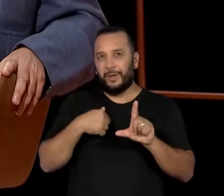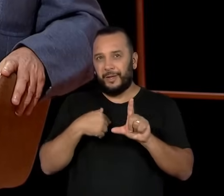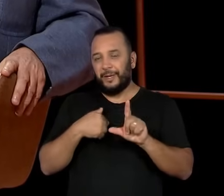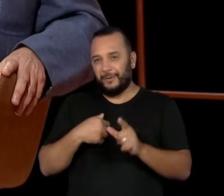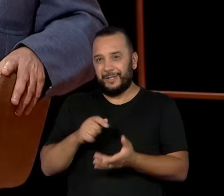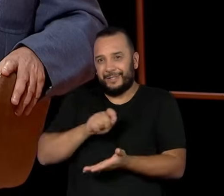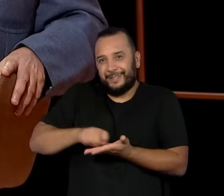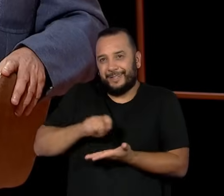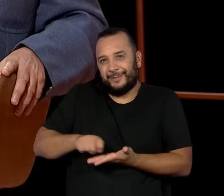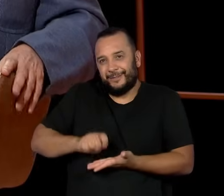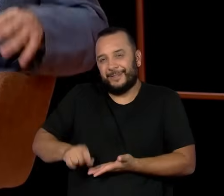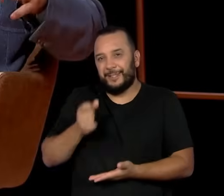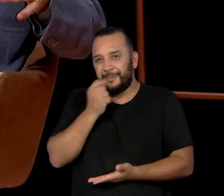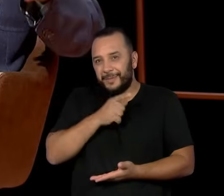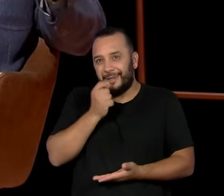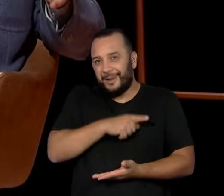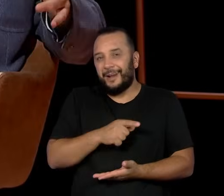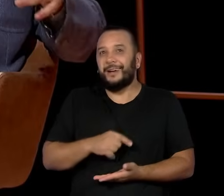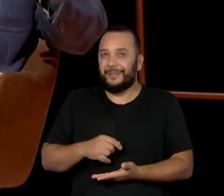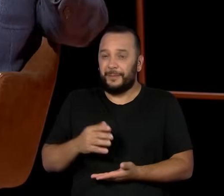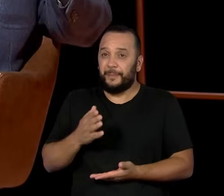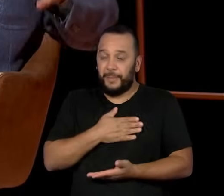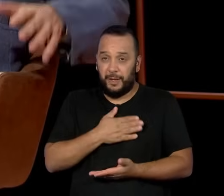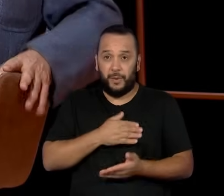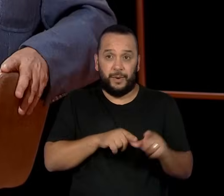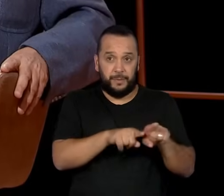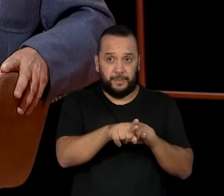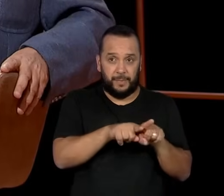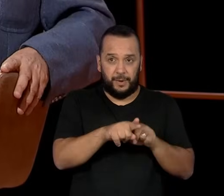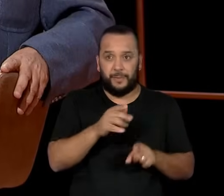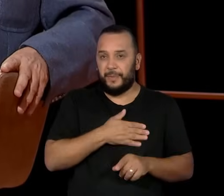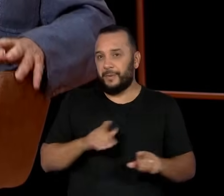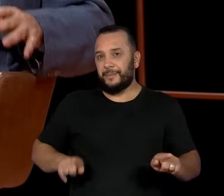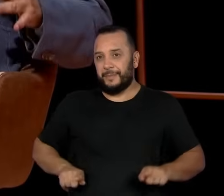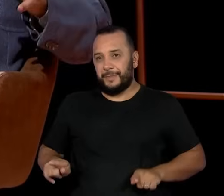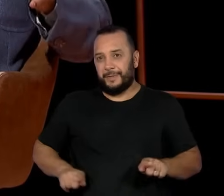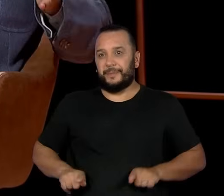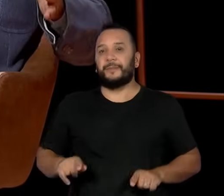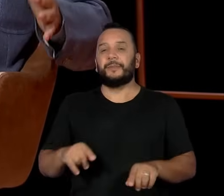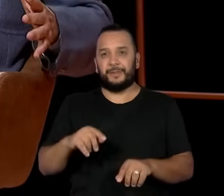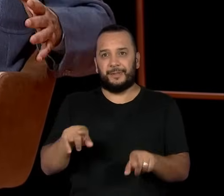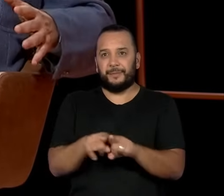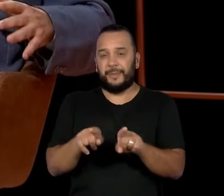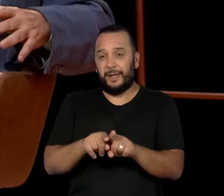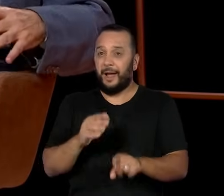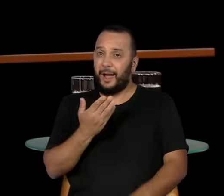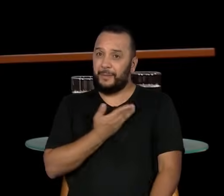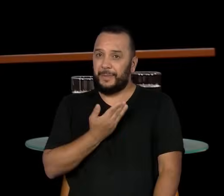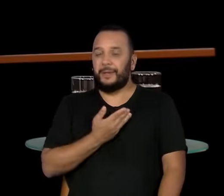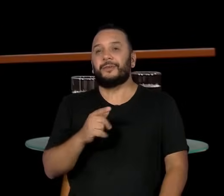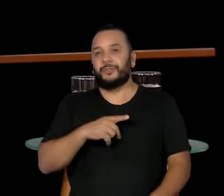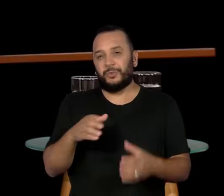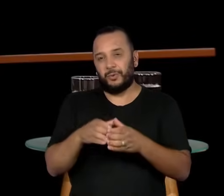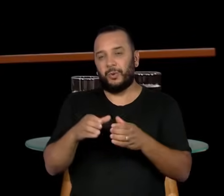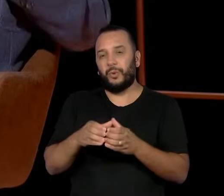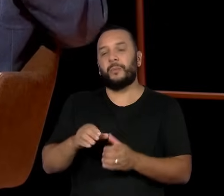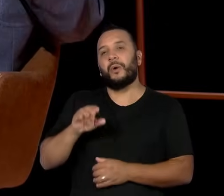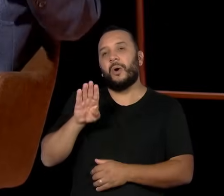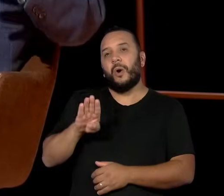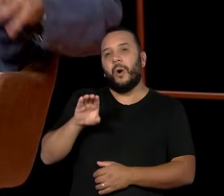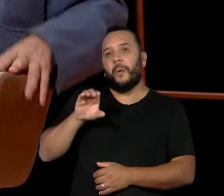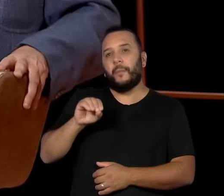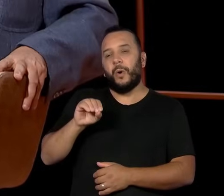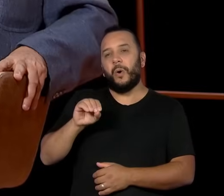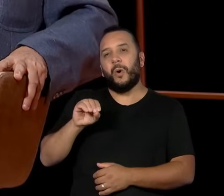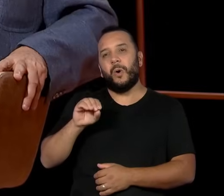escrevi humor, e meu irmão e meu primo e mais um amigo, nós fazíamos os boçais. Os boçais. E alguns esquetes